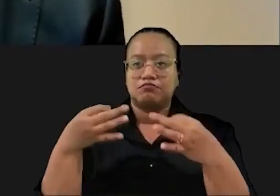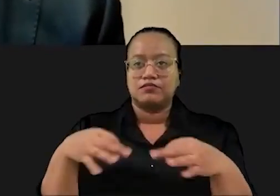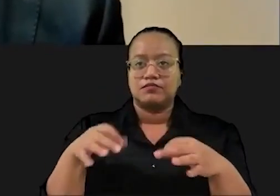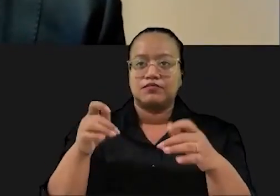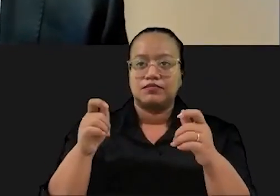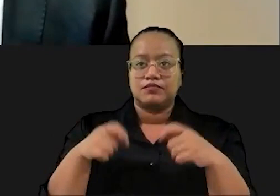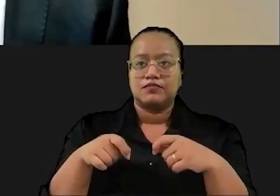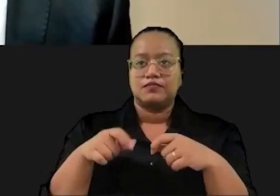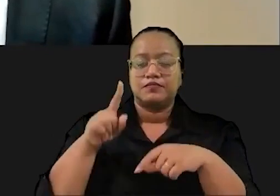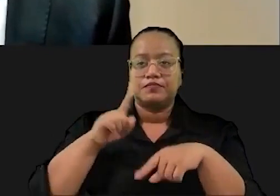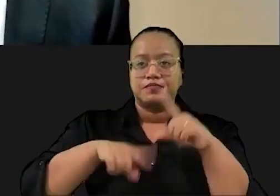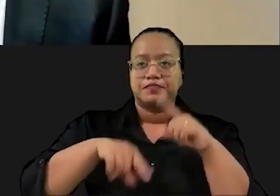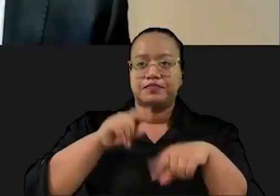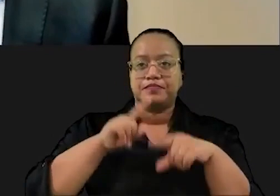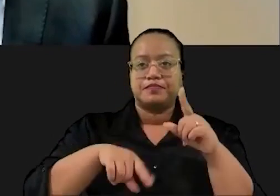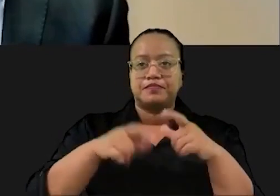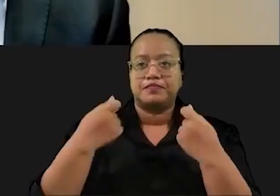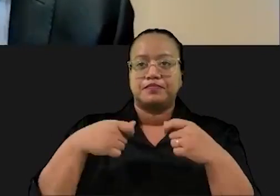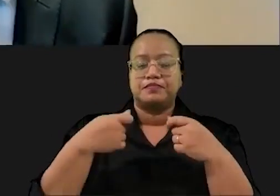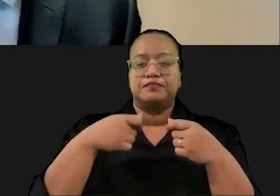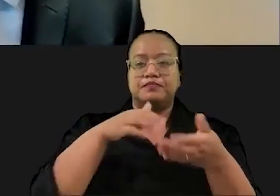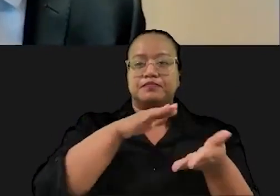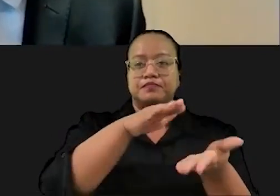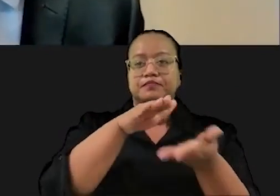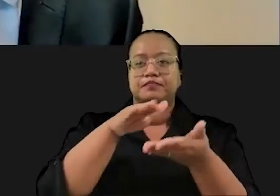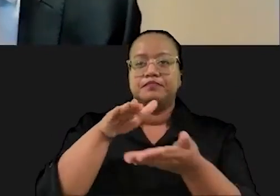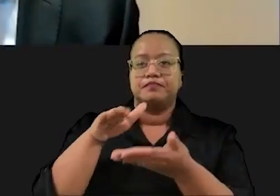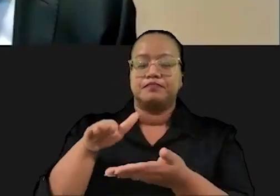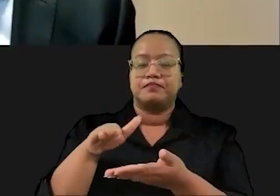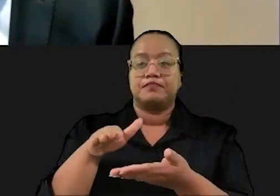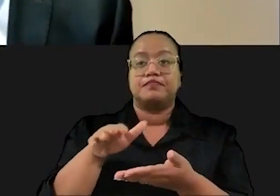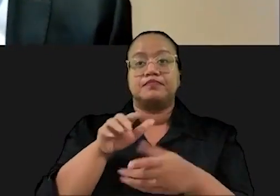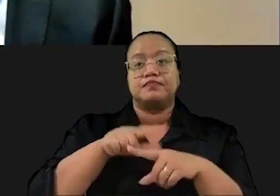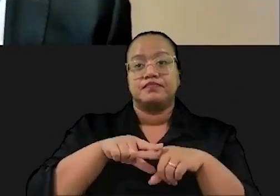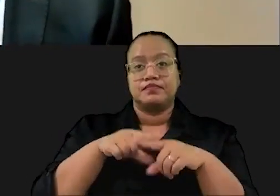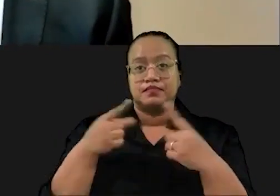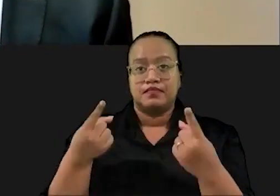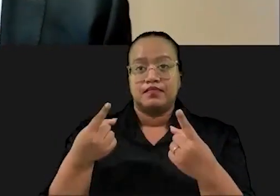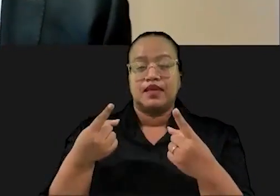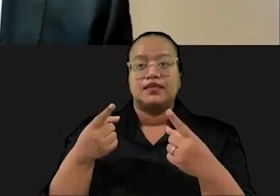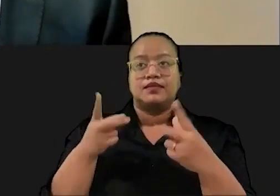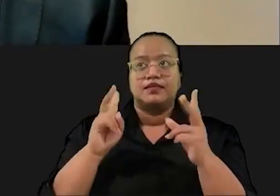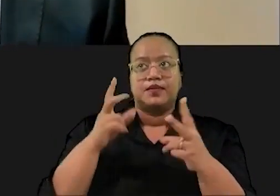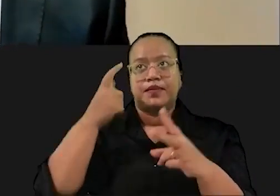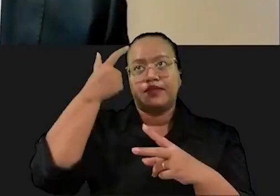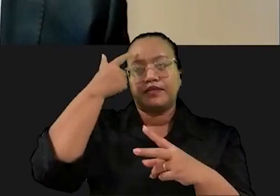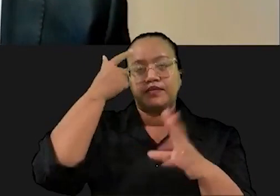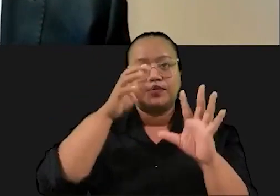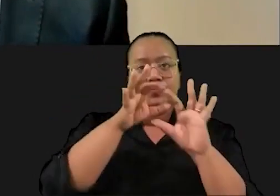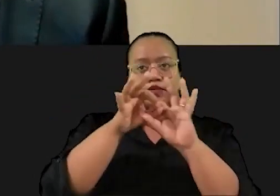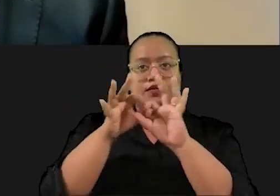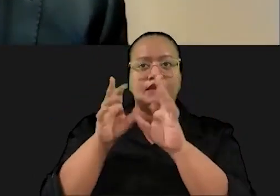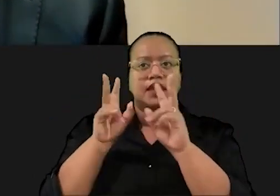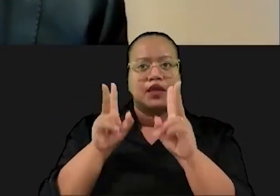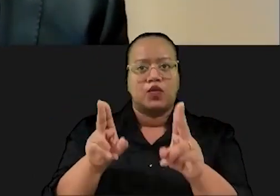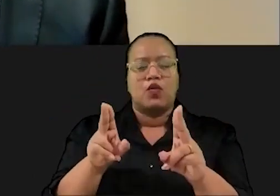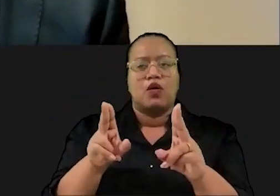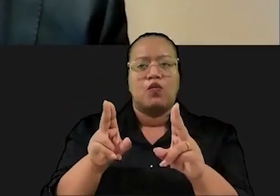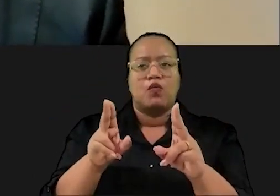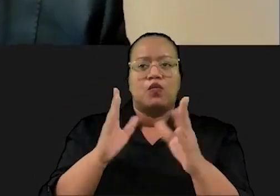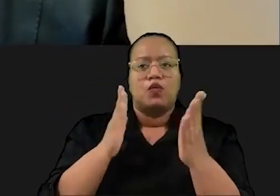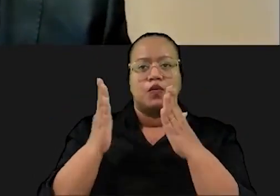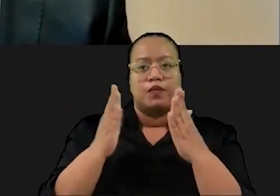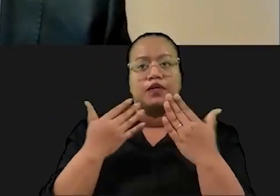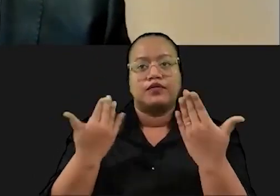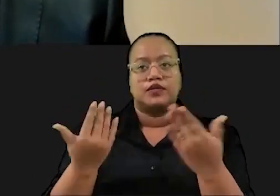precisa armazenar, mas ainda assim é o mesmo modelo mental. Esse modelo mental foi o modelo que os sistemas processuais em geral,